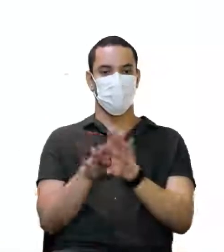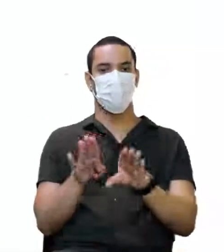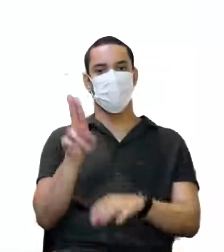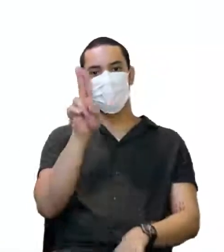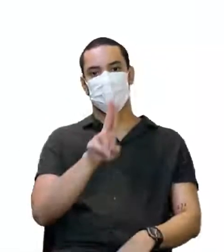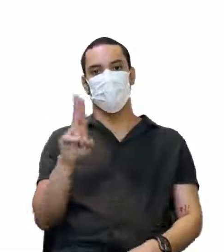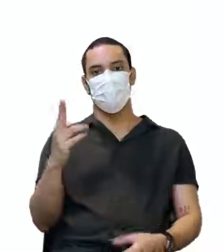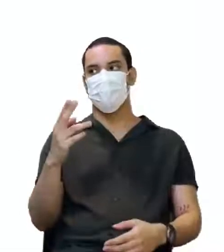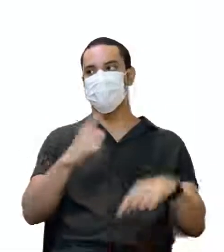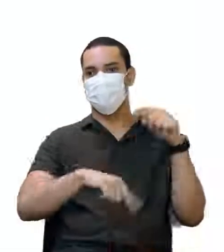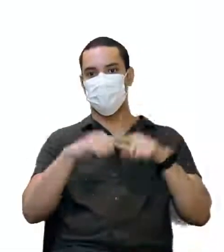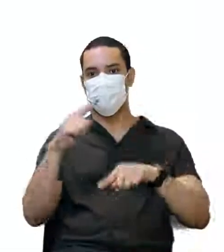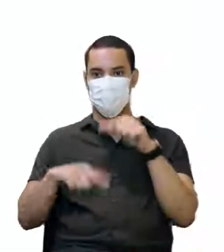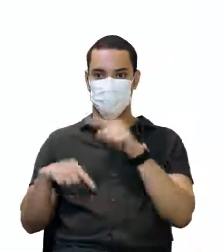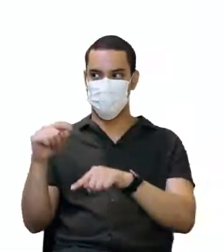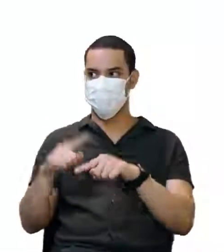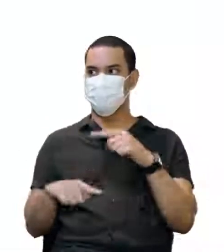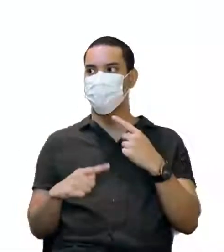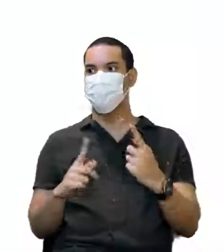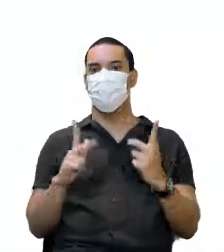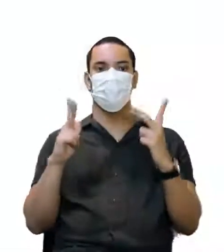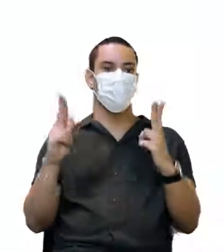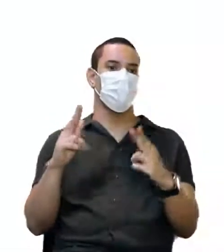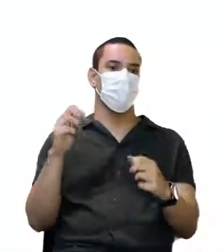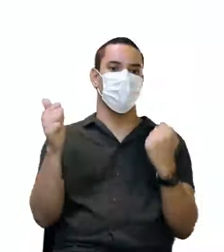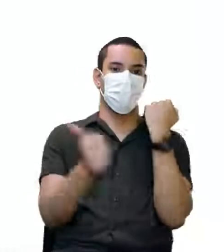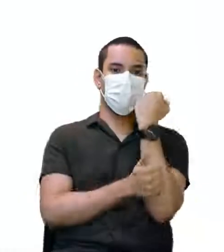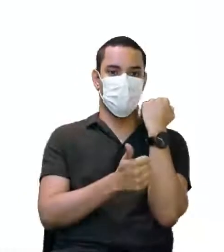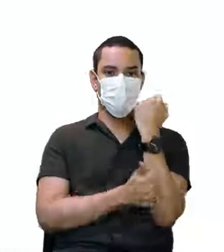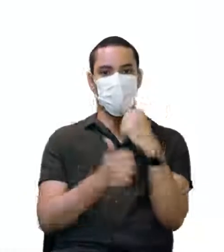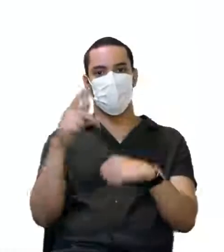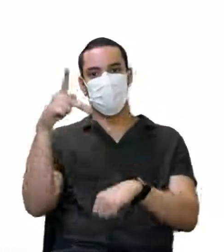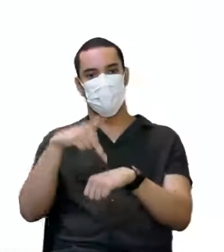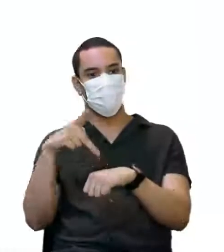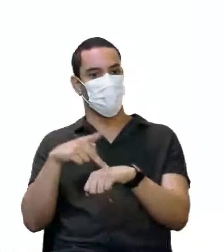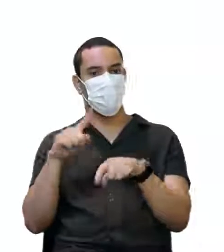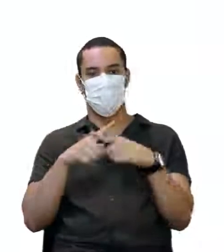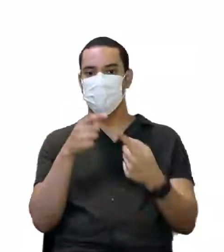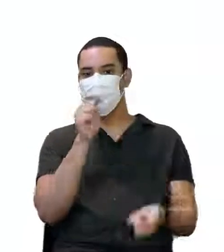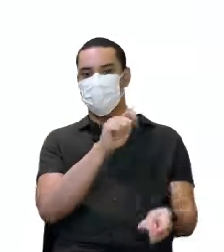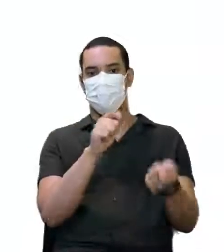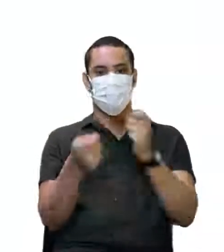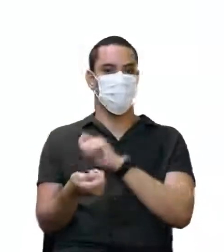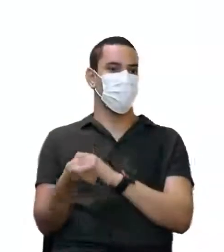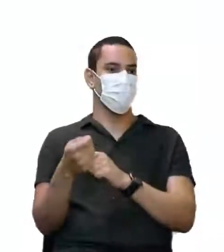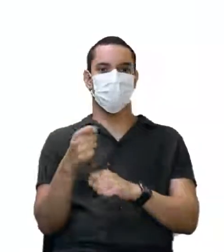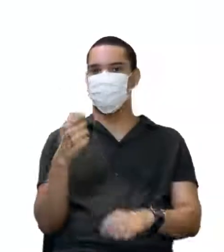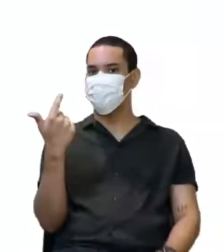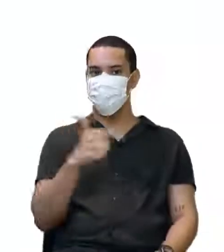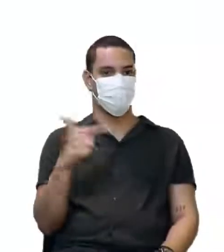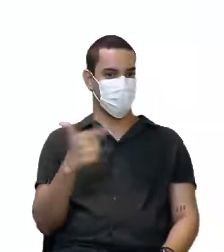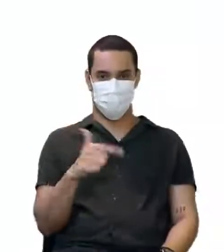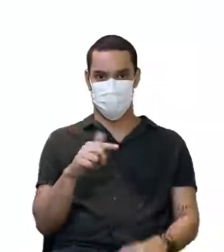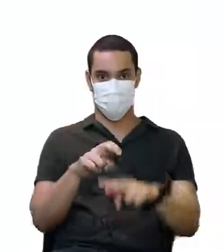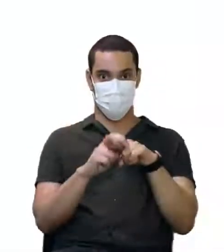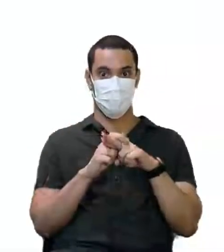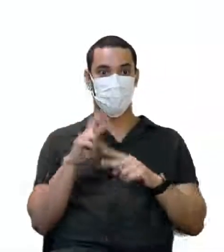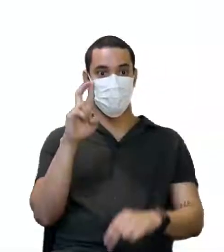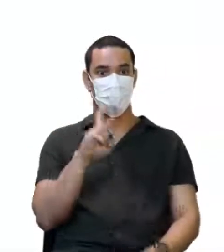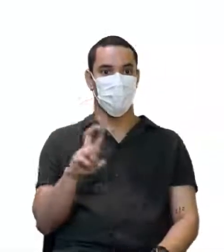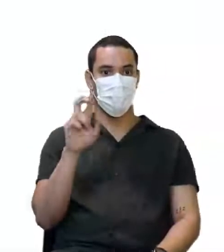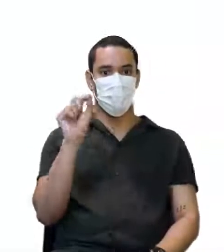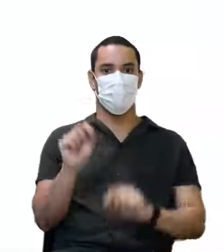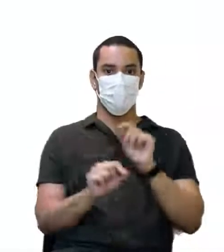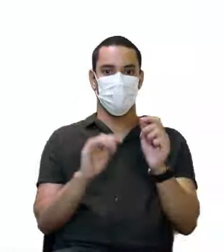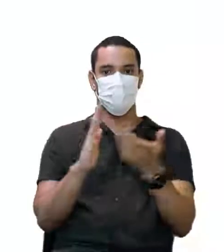usavam algumas ferramentas rudimentares, como paus e pedras, mas não os modificavam ainda. Então, eles